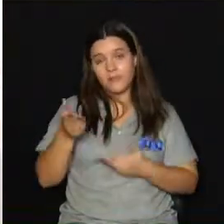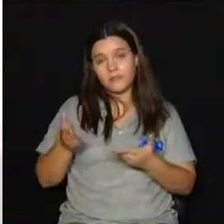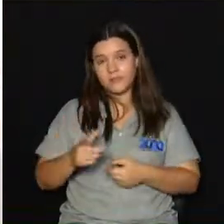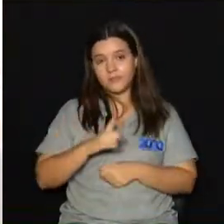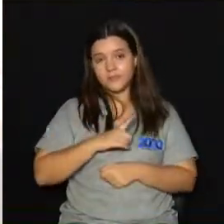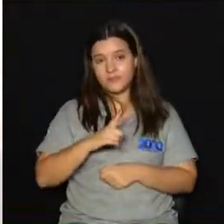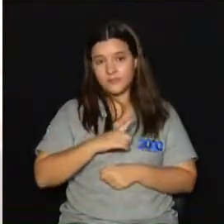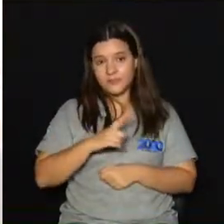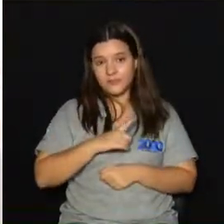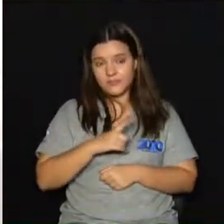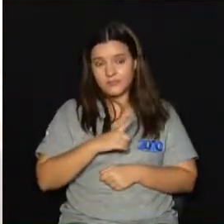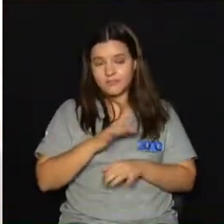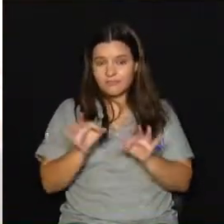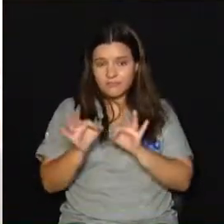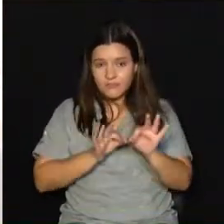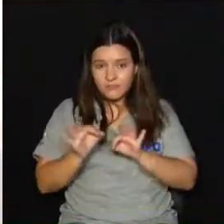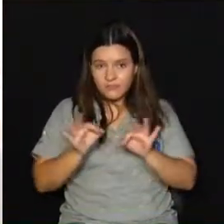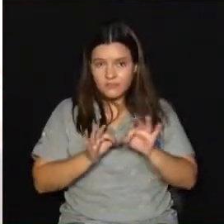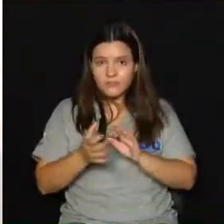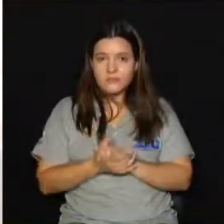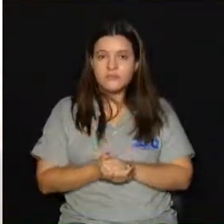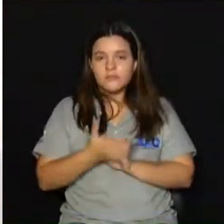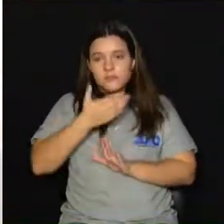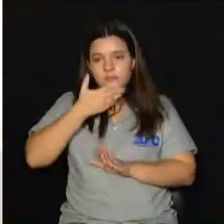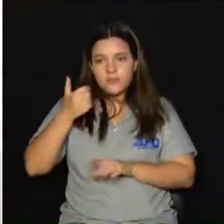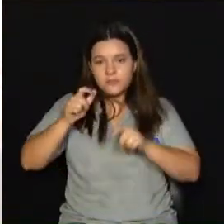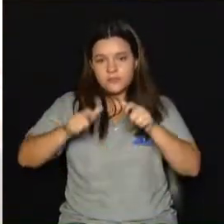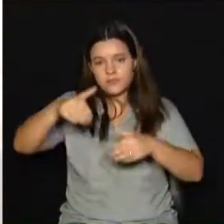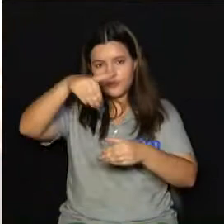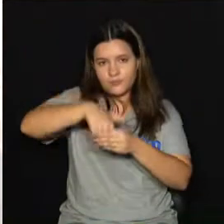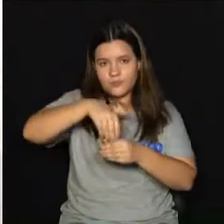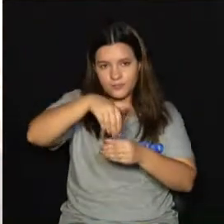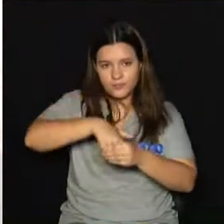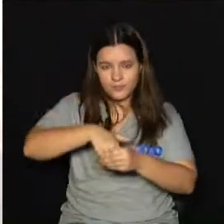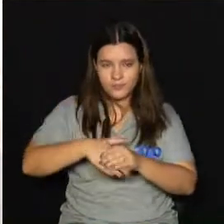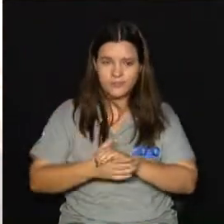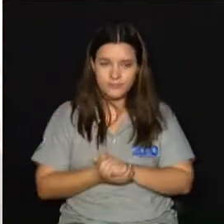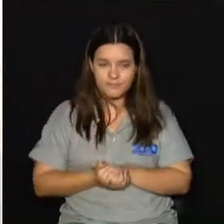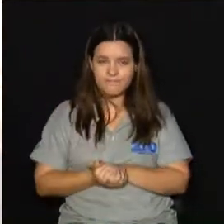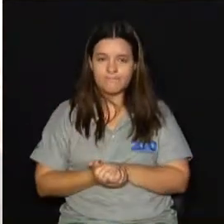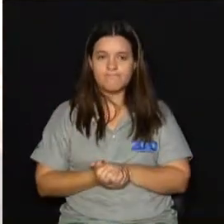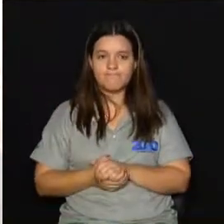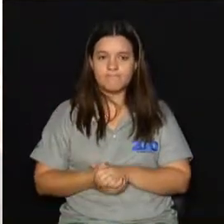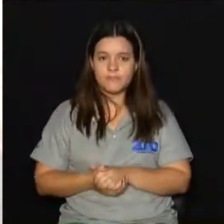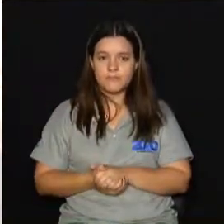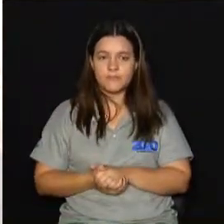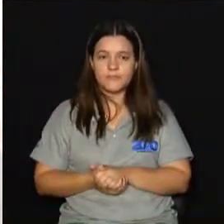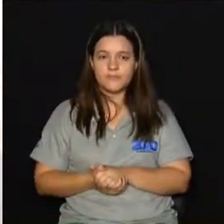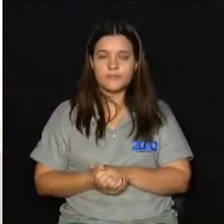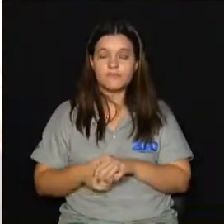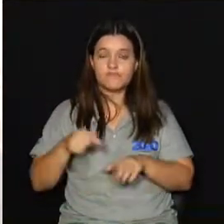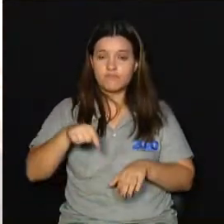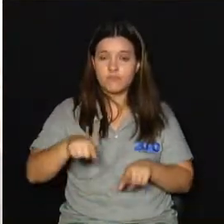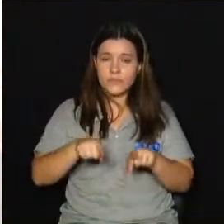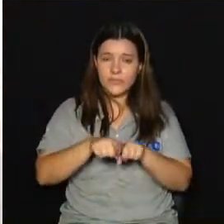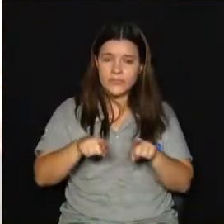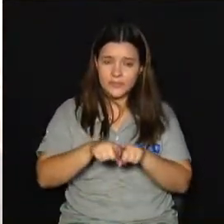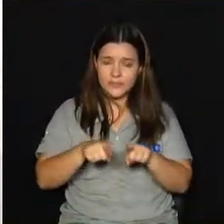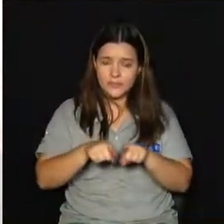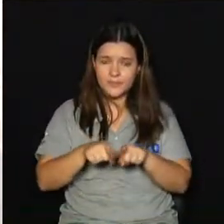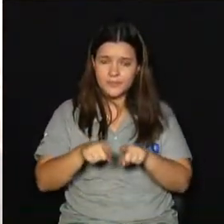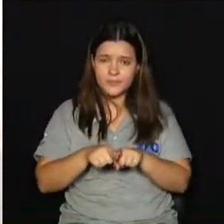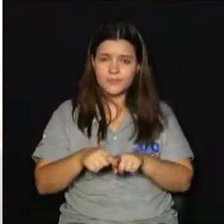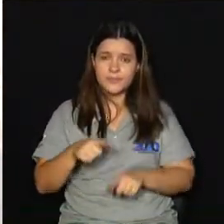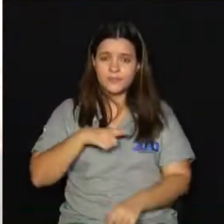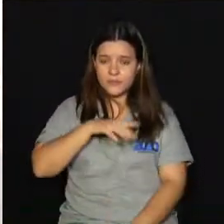Cury, no andar térreo, ela é um local de votação especial. Aqui também na